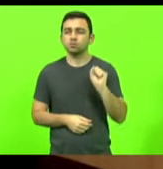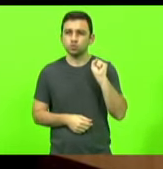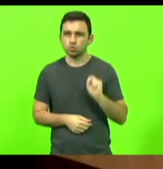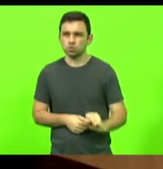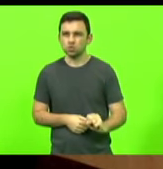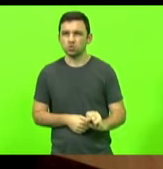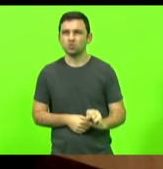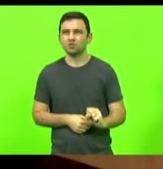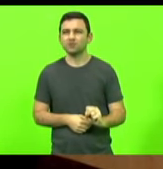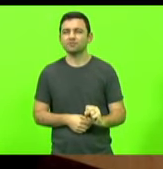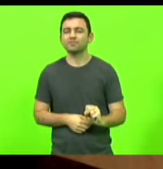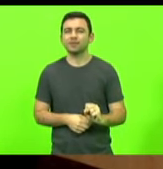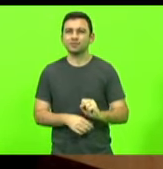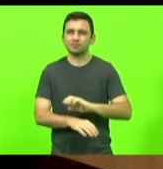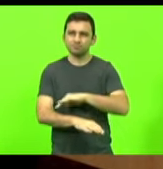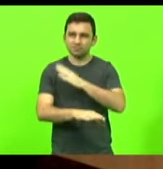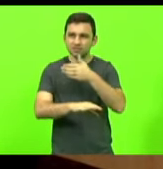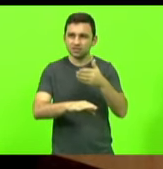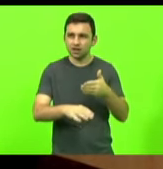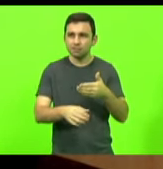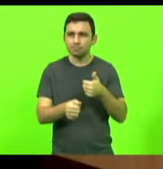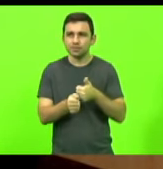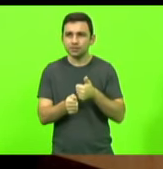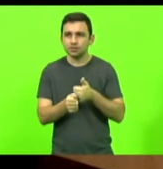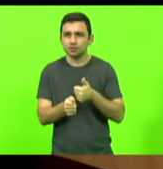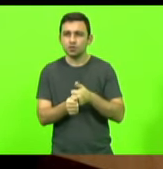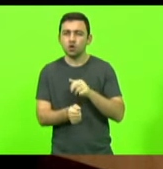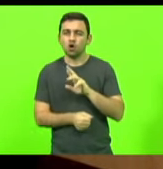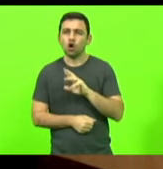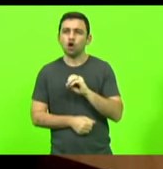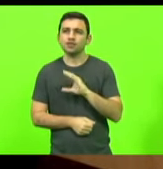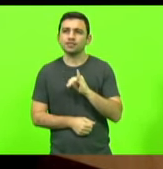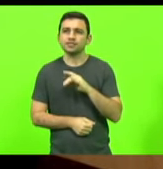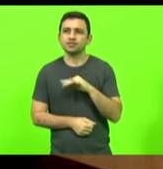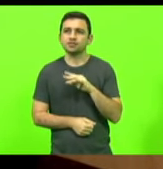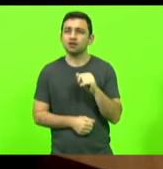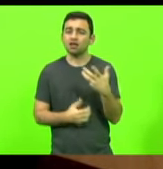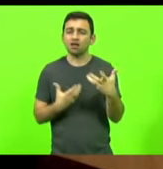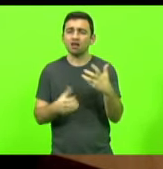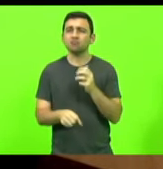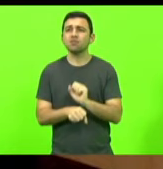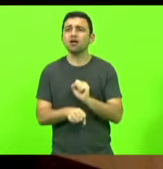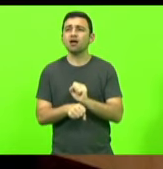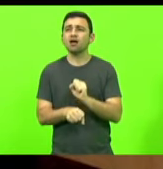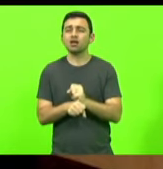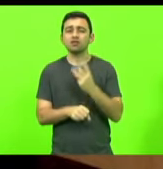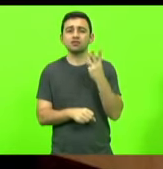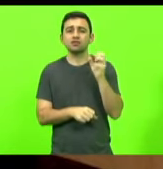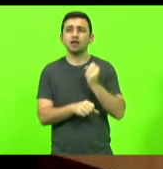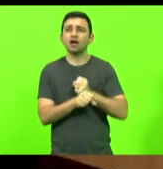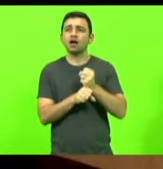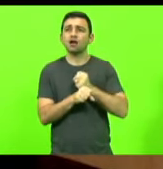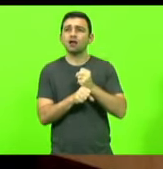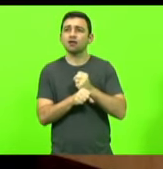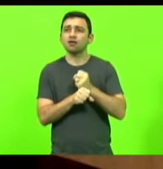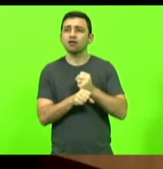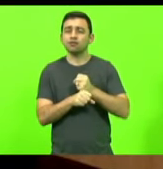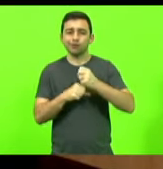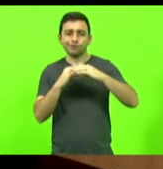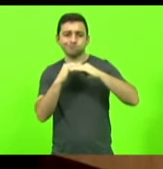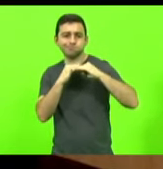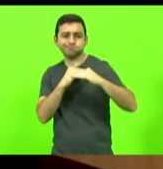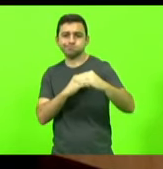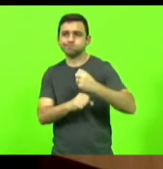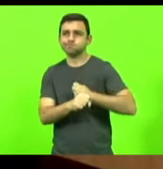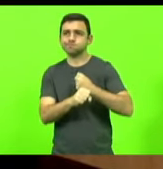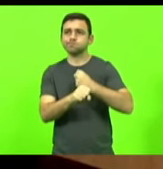pé da Serra da Rocinha, que aguarda há mais de 30 anos a pavimentação desta